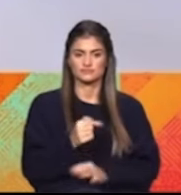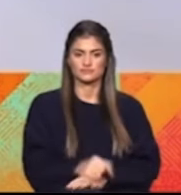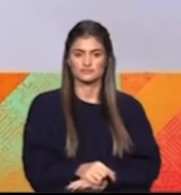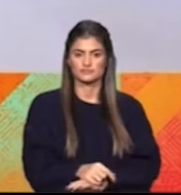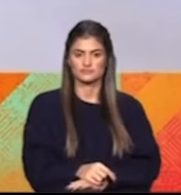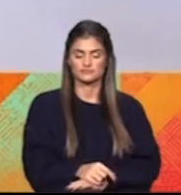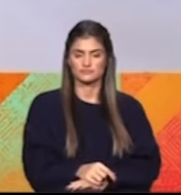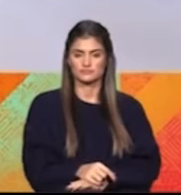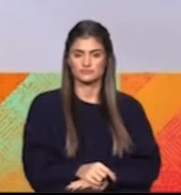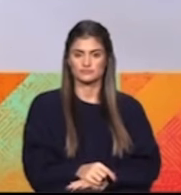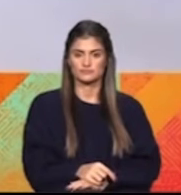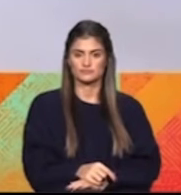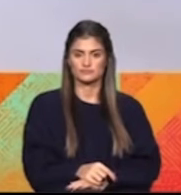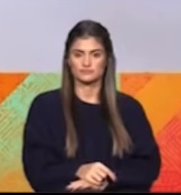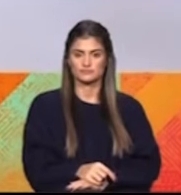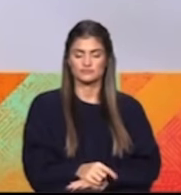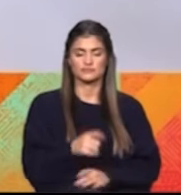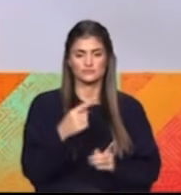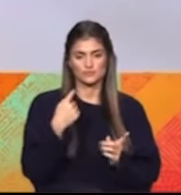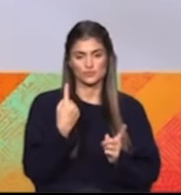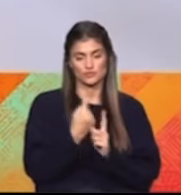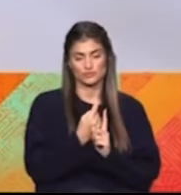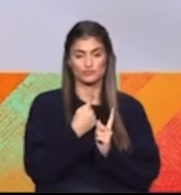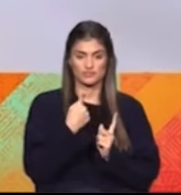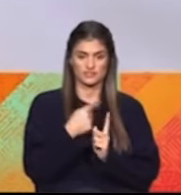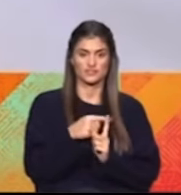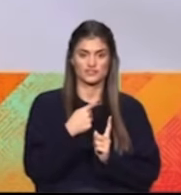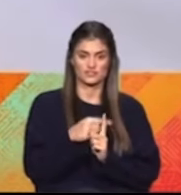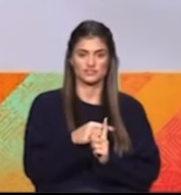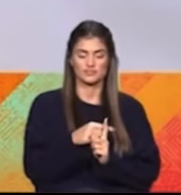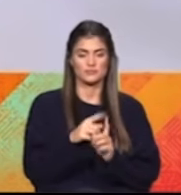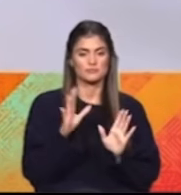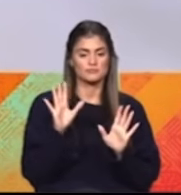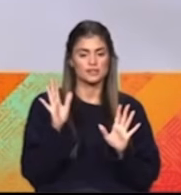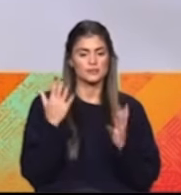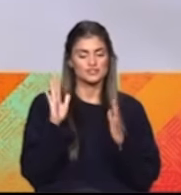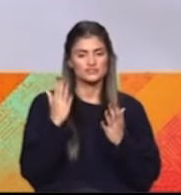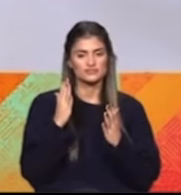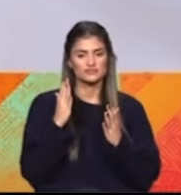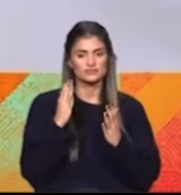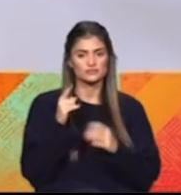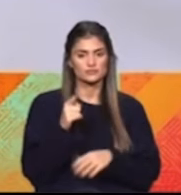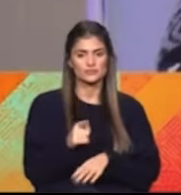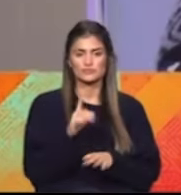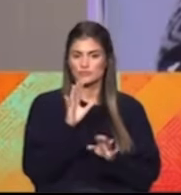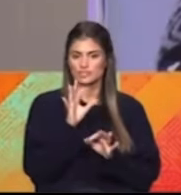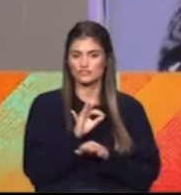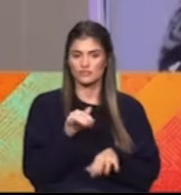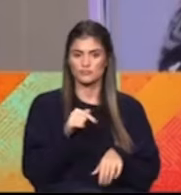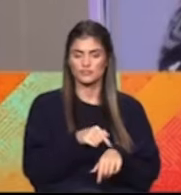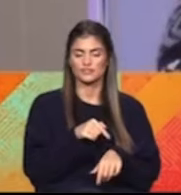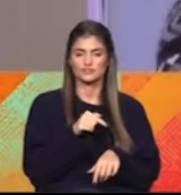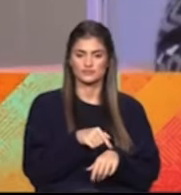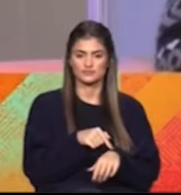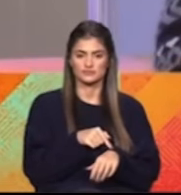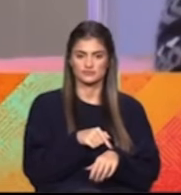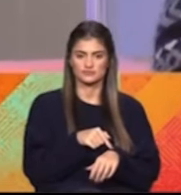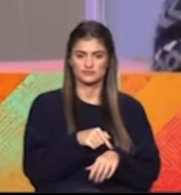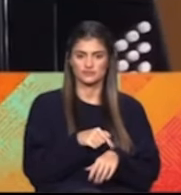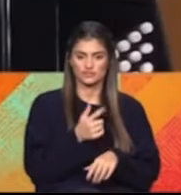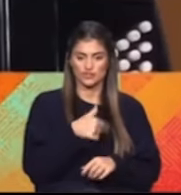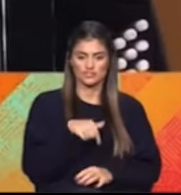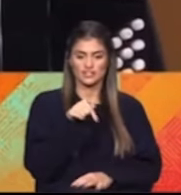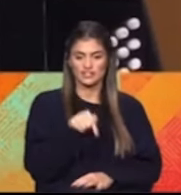que eu tenho como... Tocam a favor, não é? A favor. Parabéns por este magnífico momento. E nós